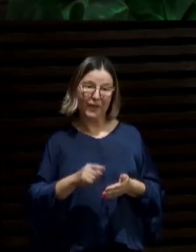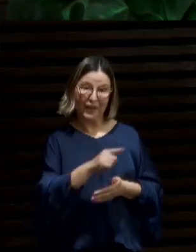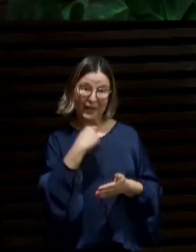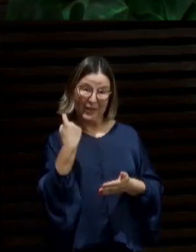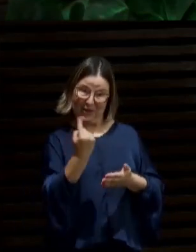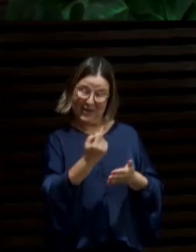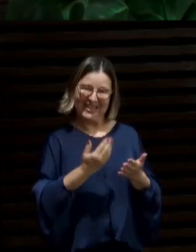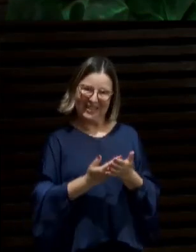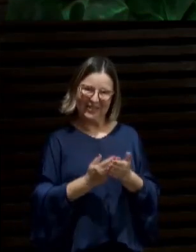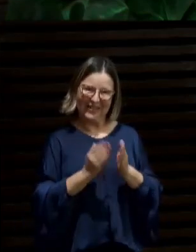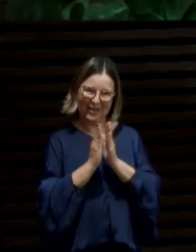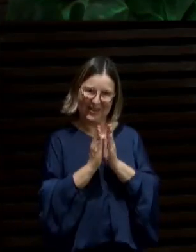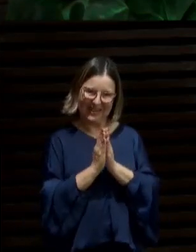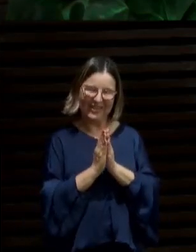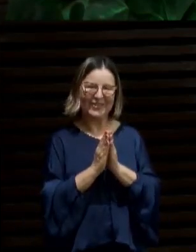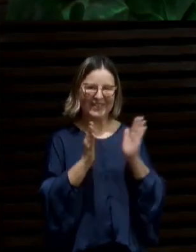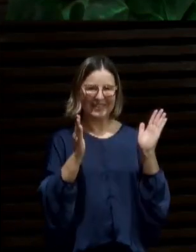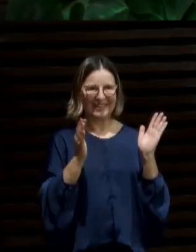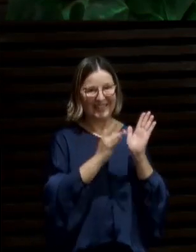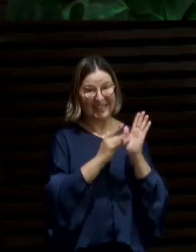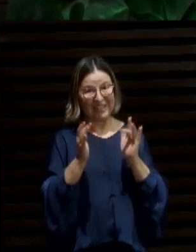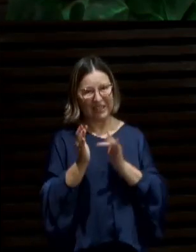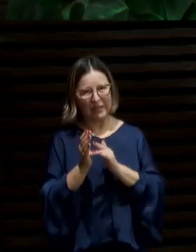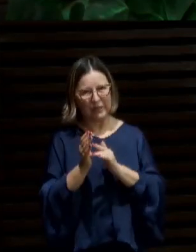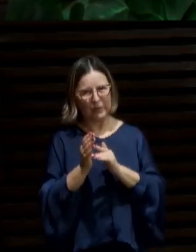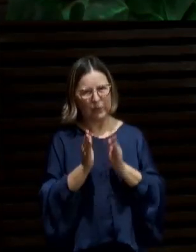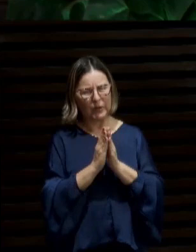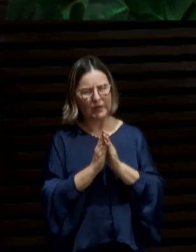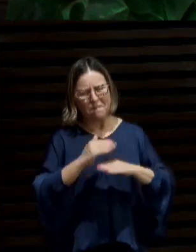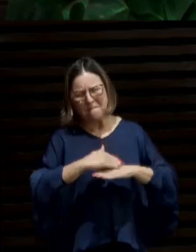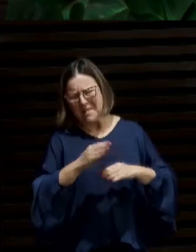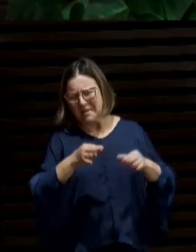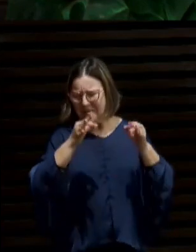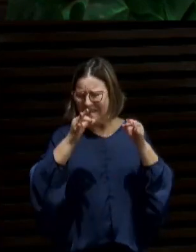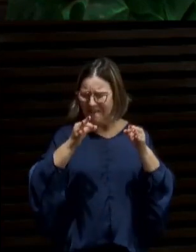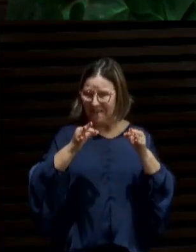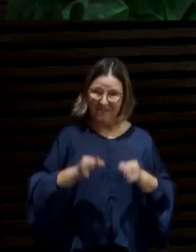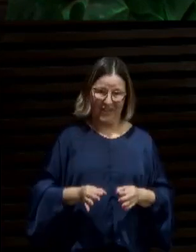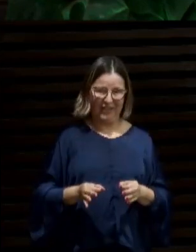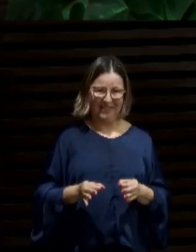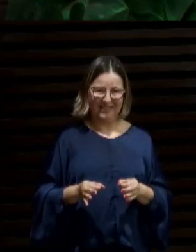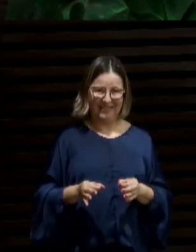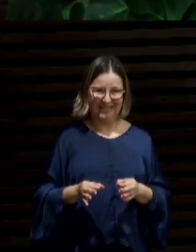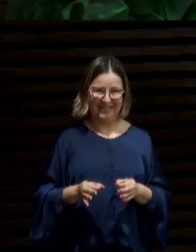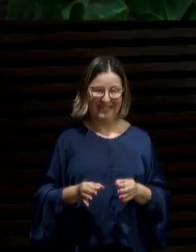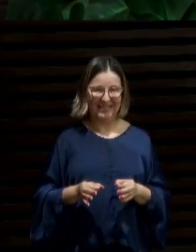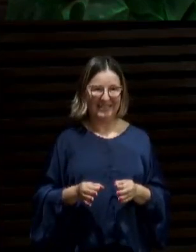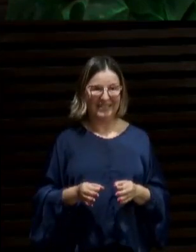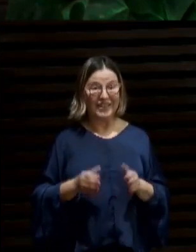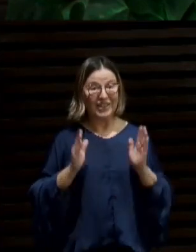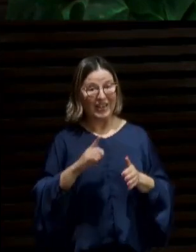aqui, olhando a oração mais perfeita que já se orou na face da terra.